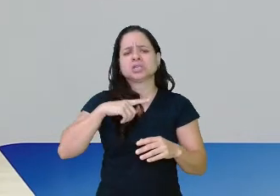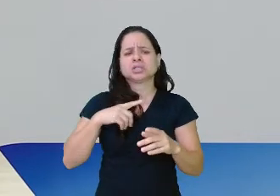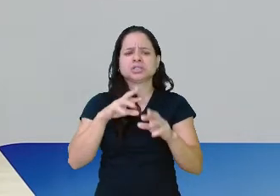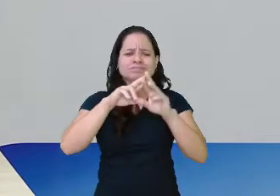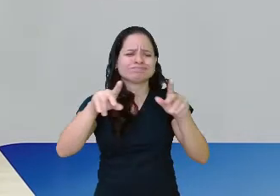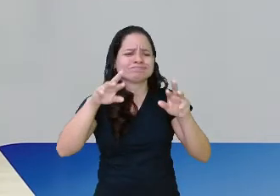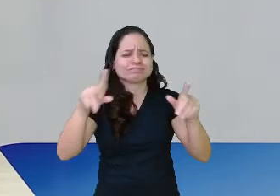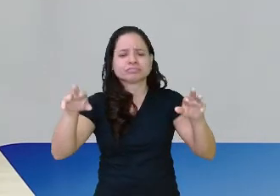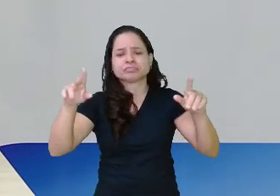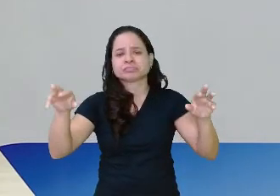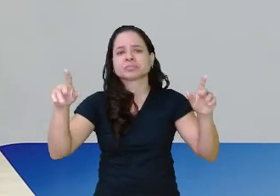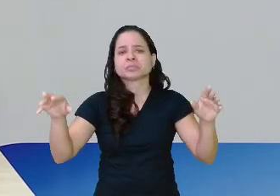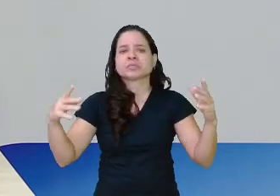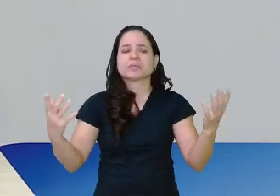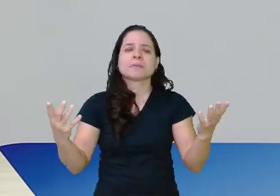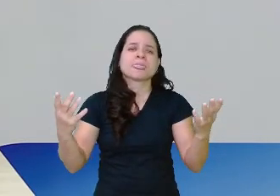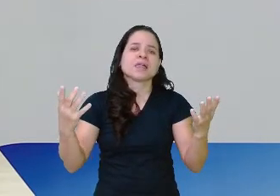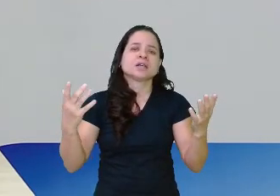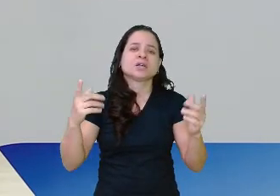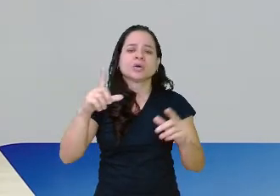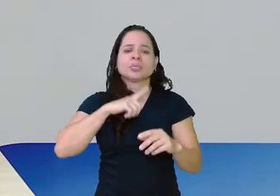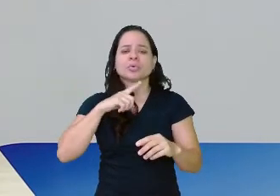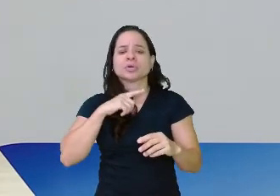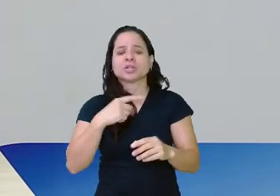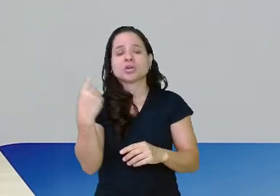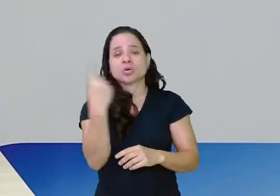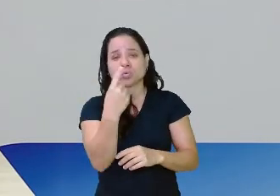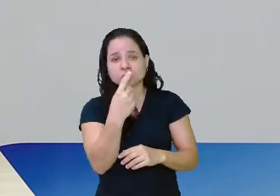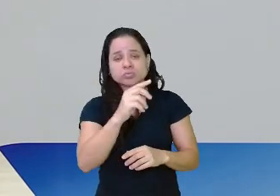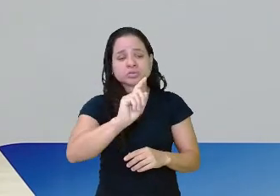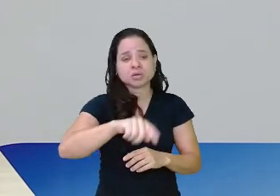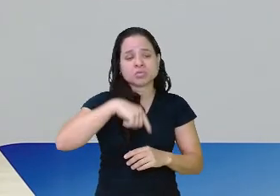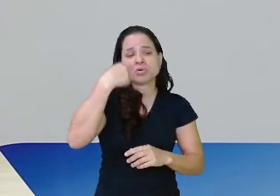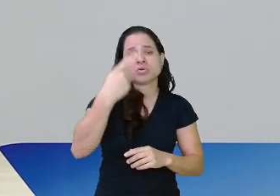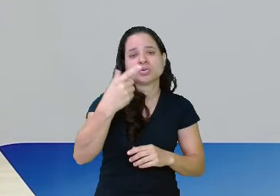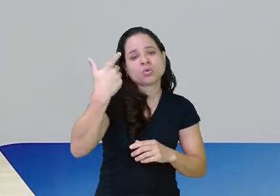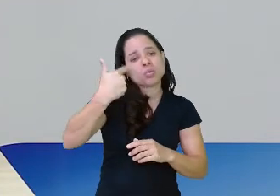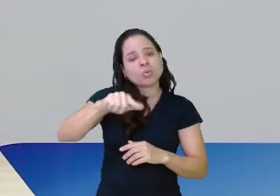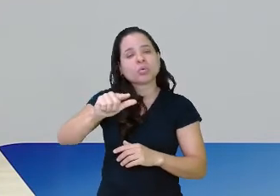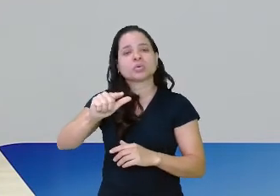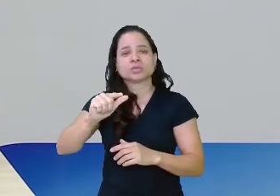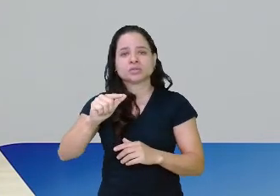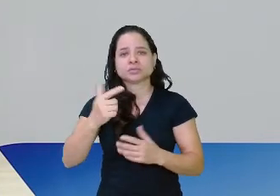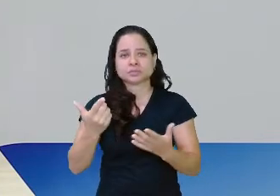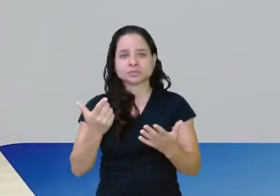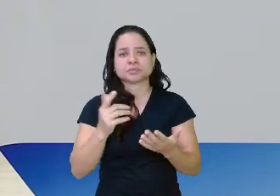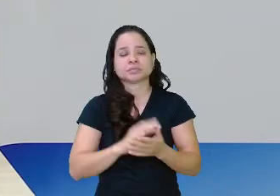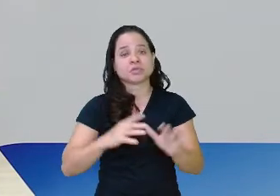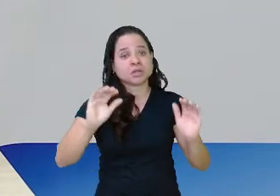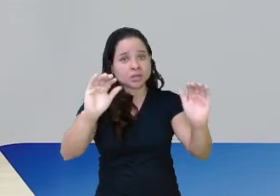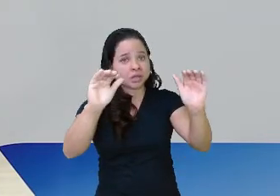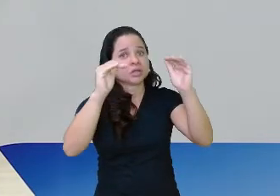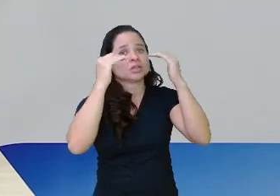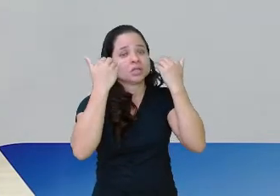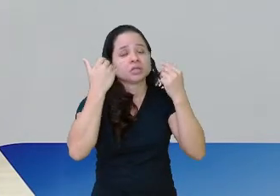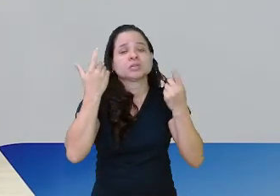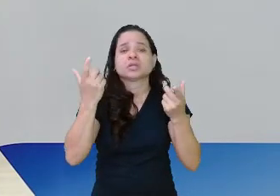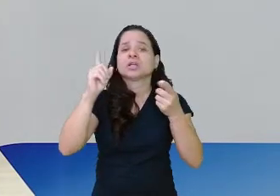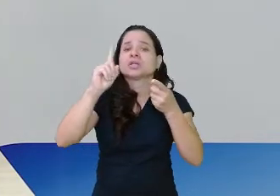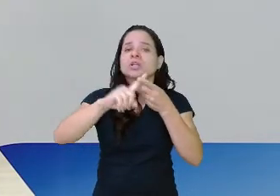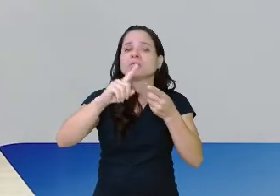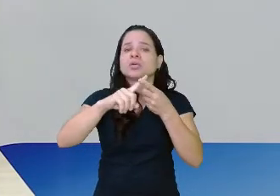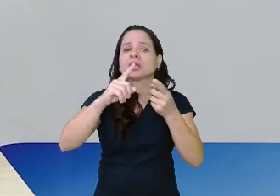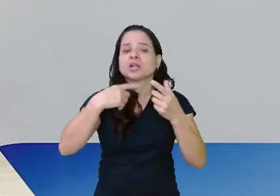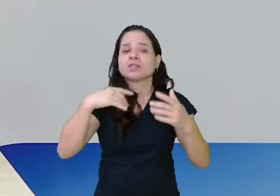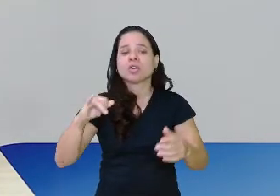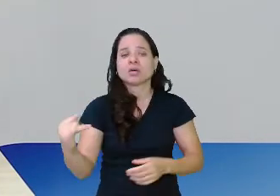termos. Respectivamente é porque é um depois o outro, tá certo? Fica atento a isso. Inclusive, eu já